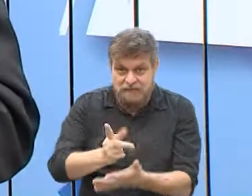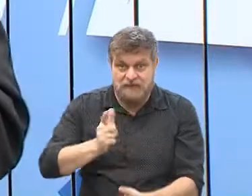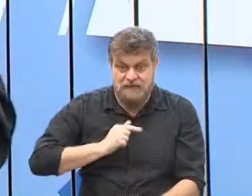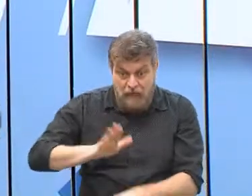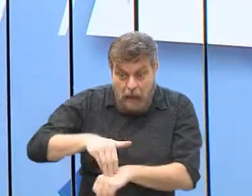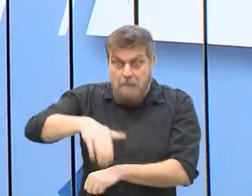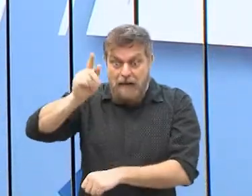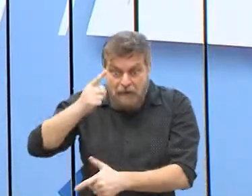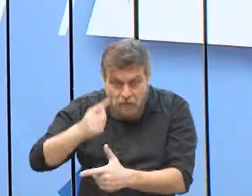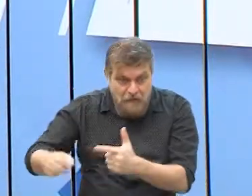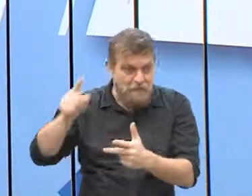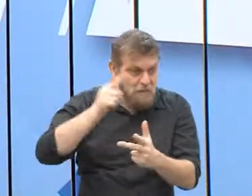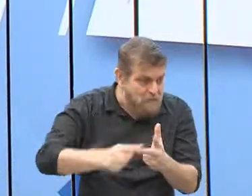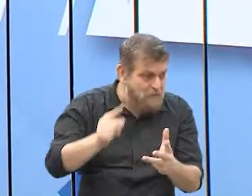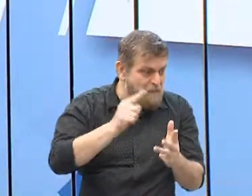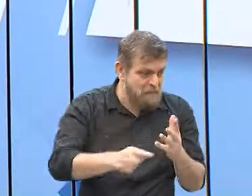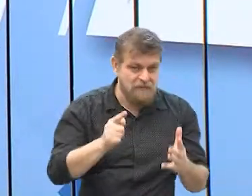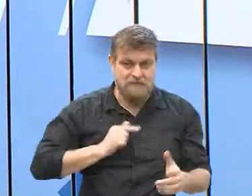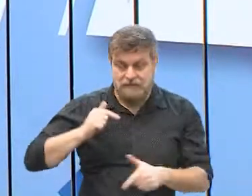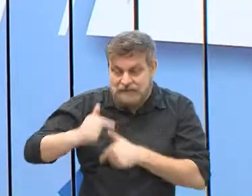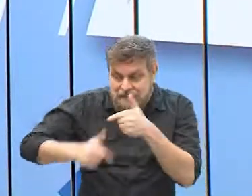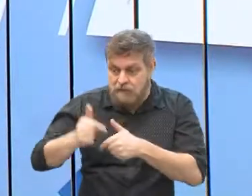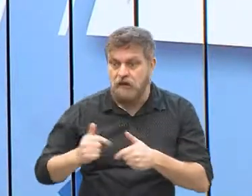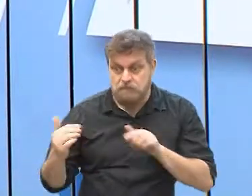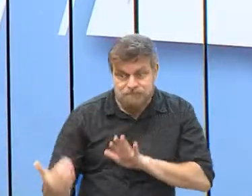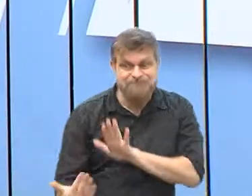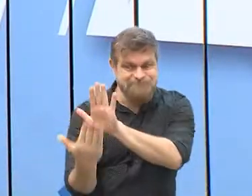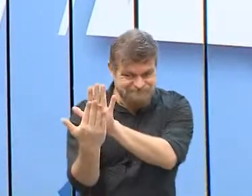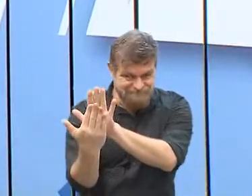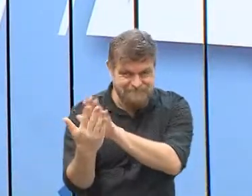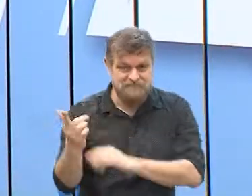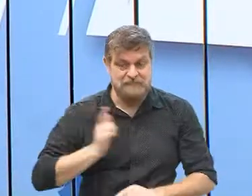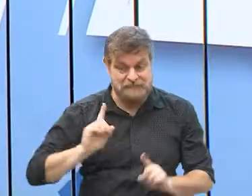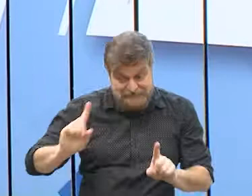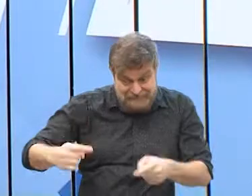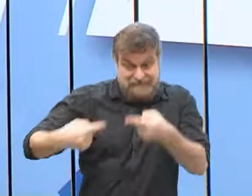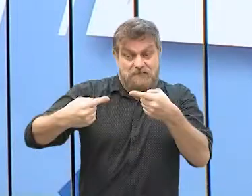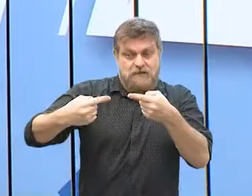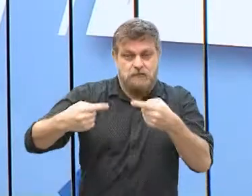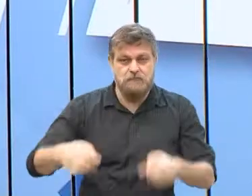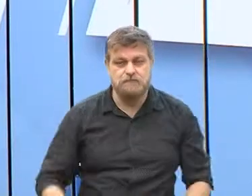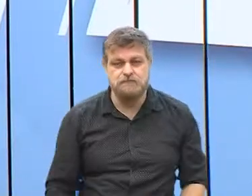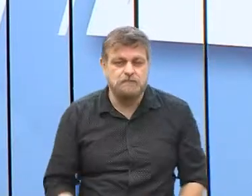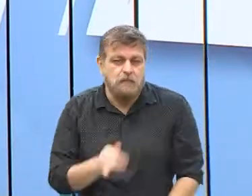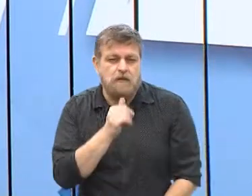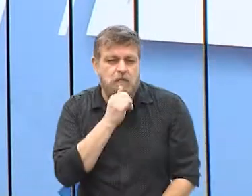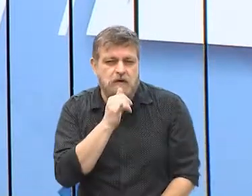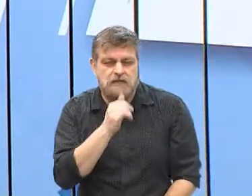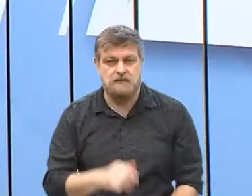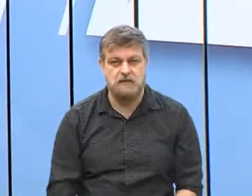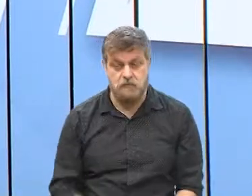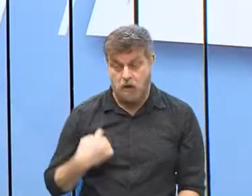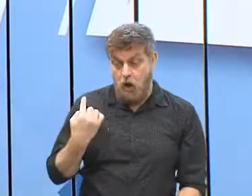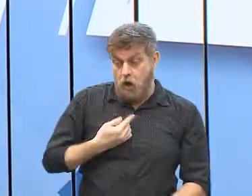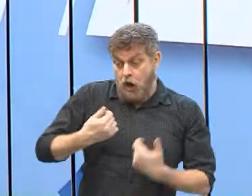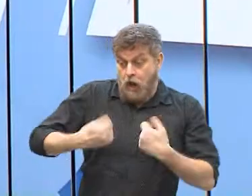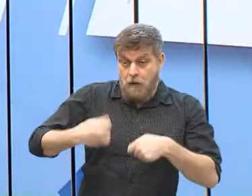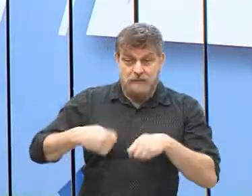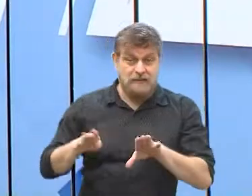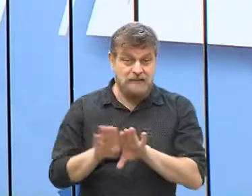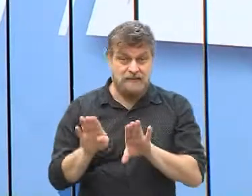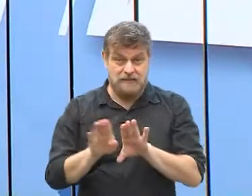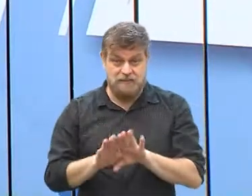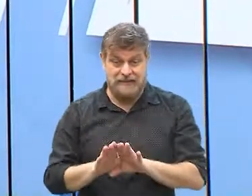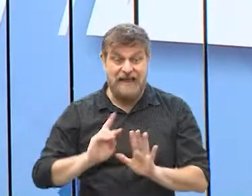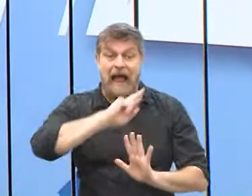né? Nós vamos ter muitos trabalhos e desafios. Por exemplo, nós precisamos ainda, do ponto de